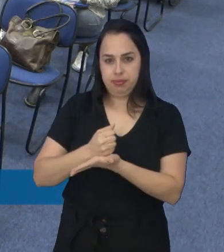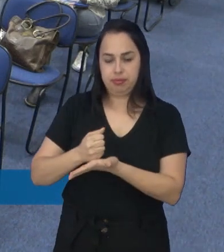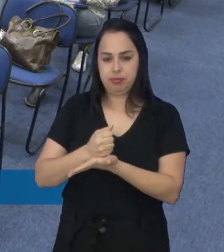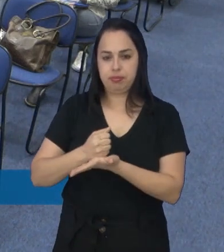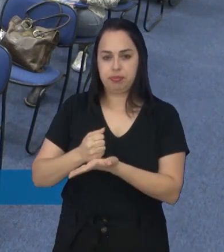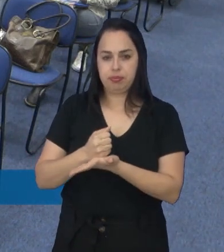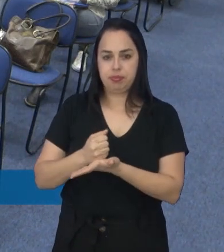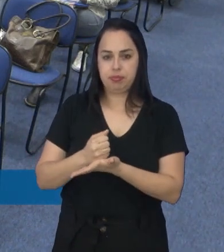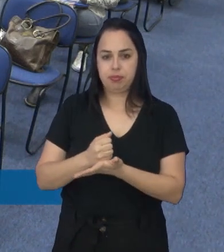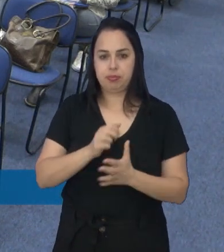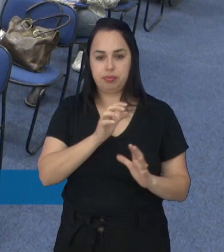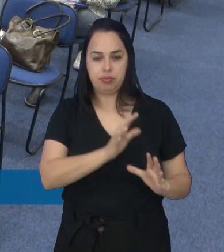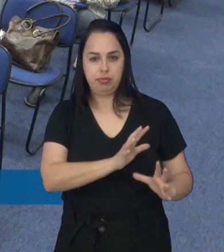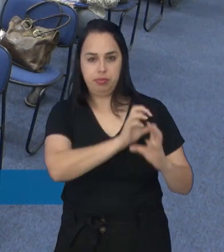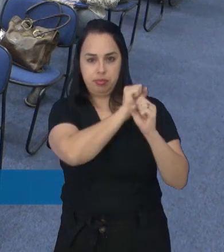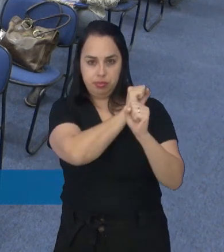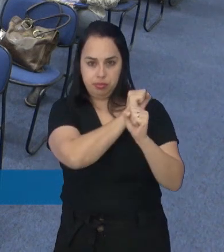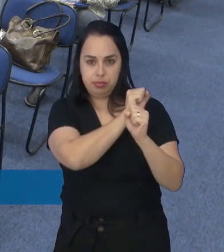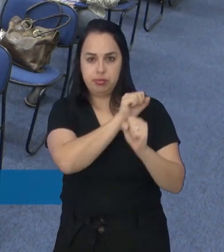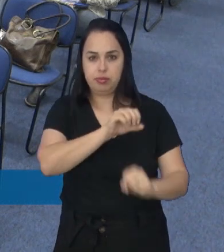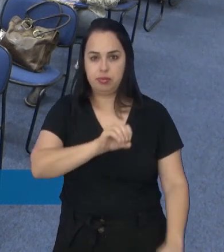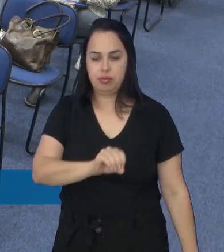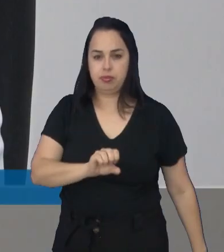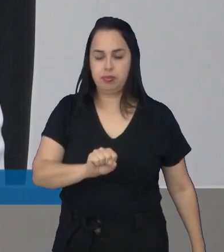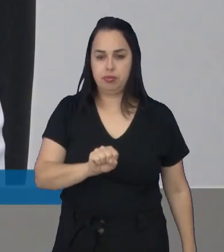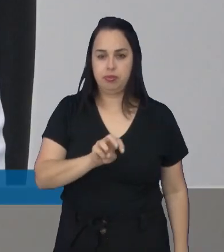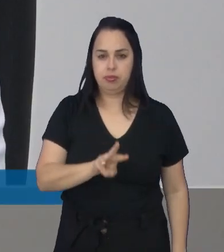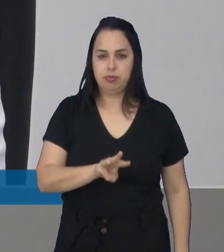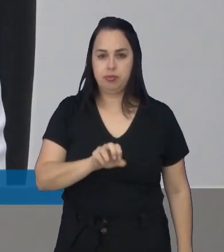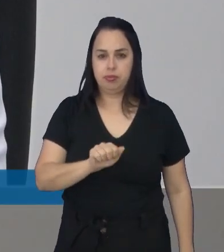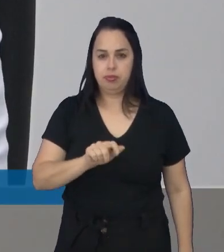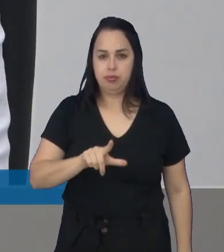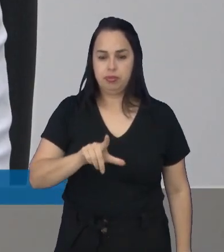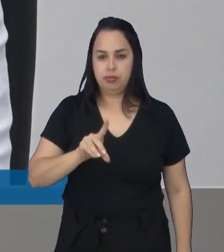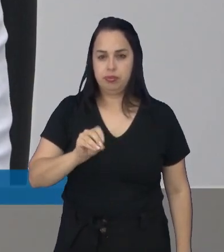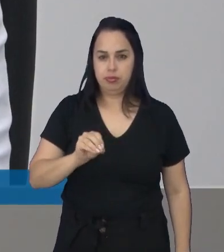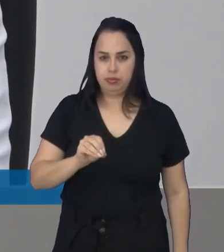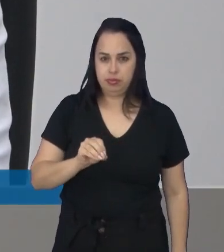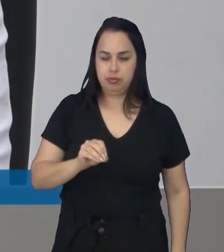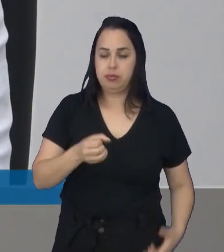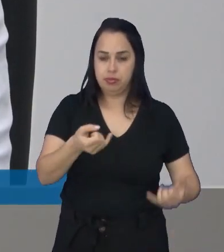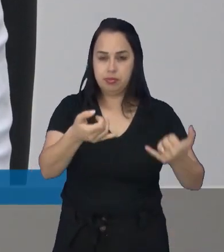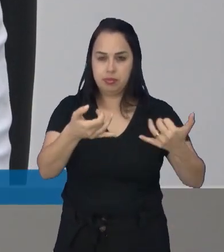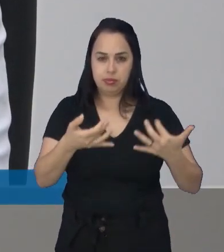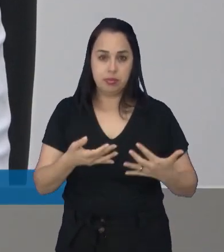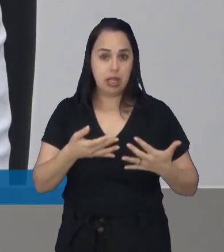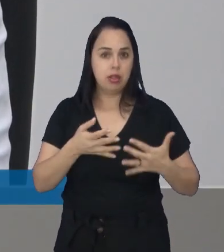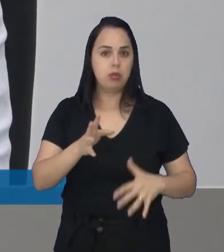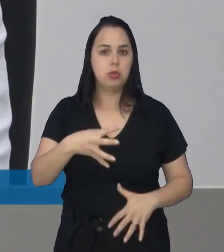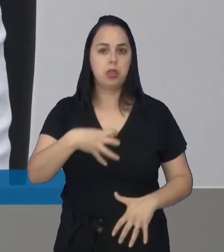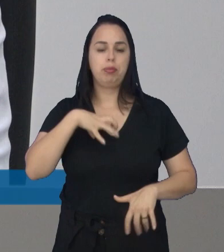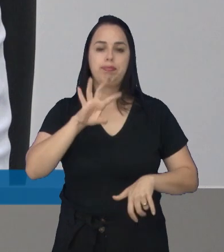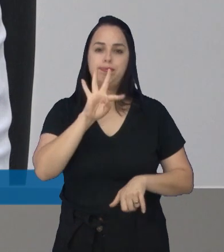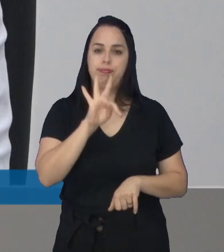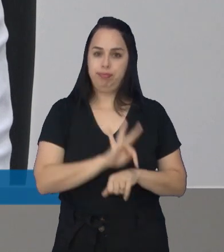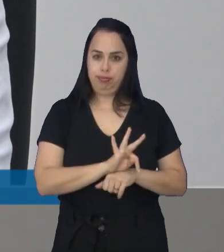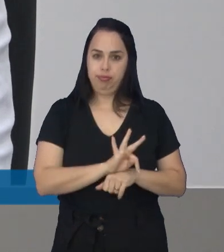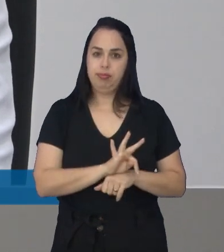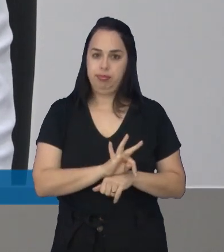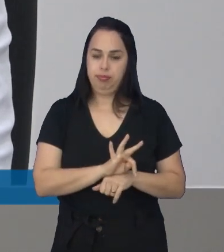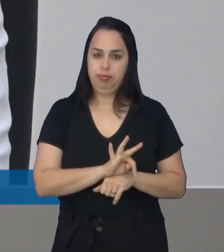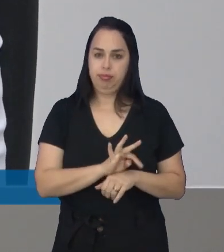gerou Osvaldo vai fazer uma exposição técnica não é